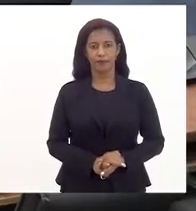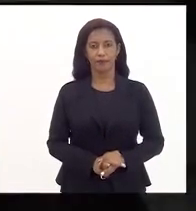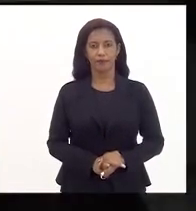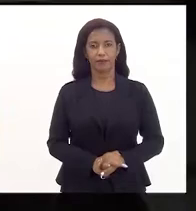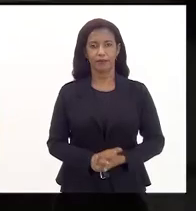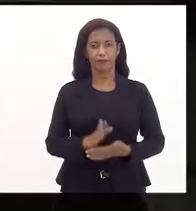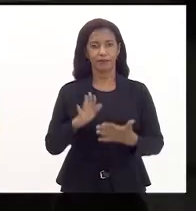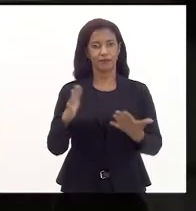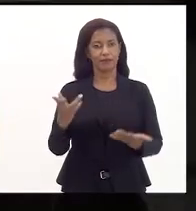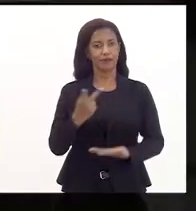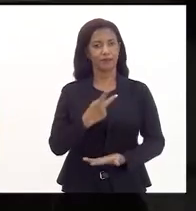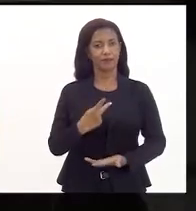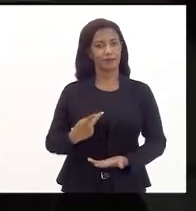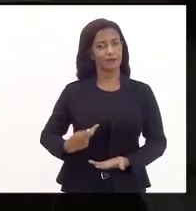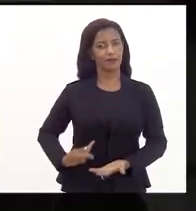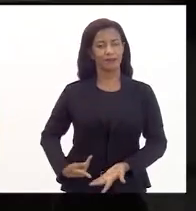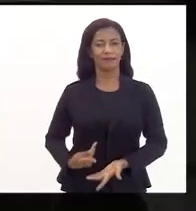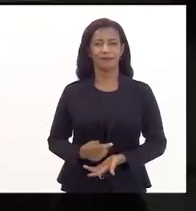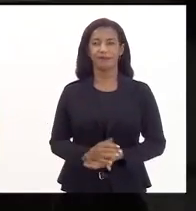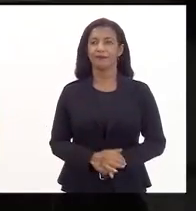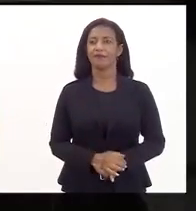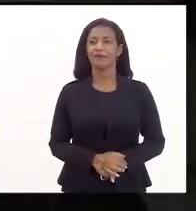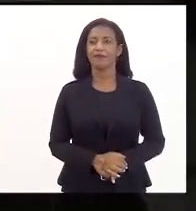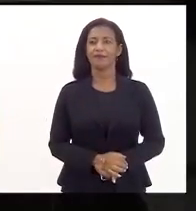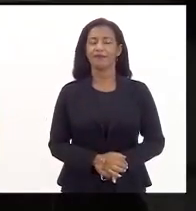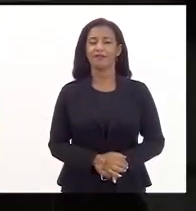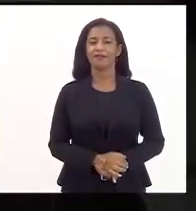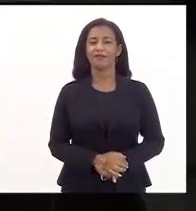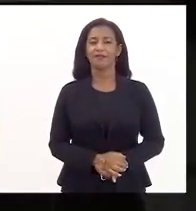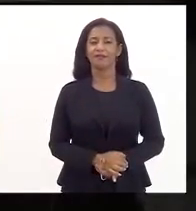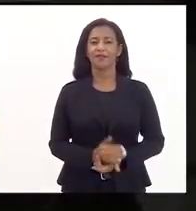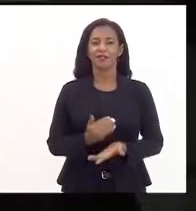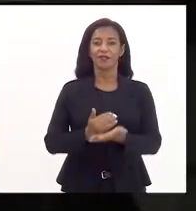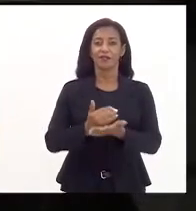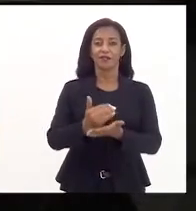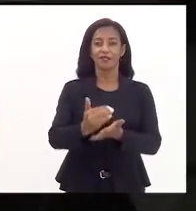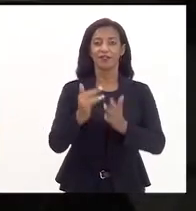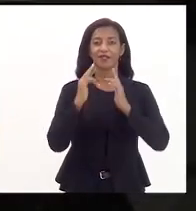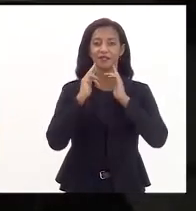Senhor presidente, do expediente inicial,